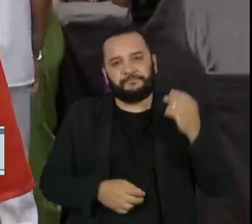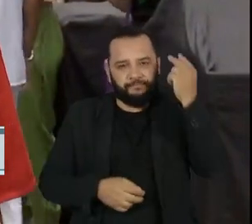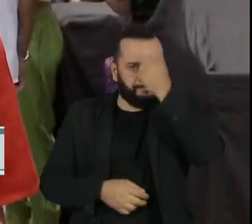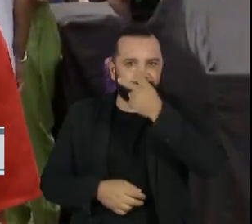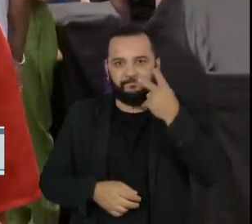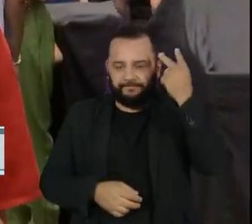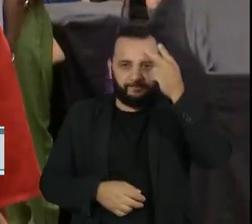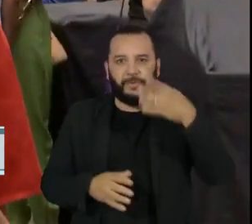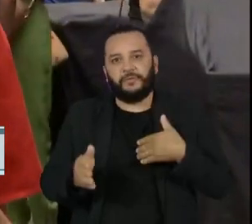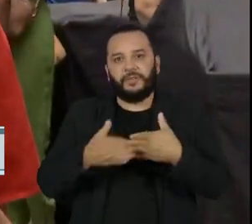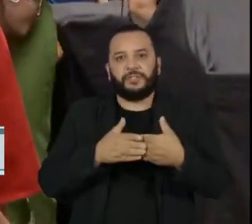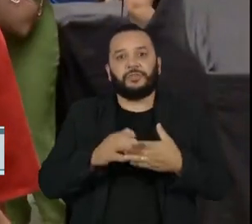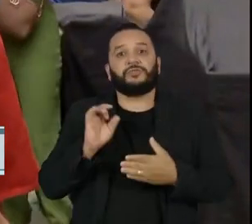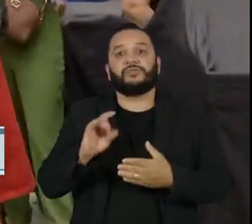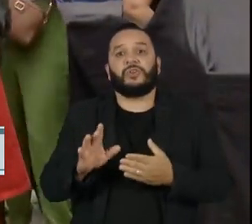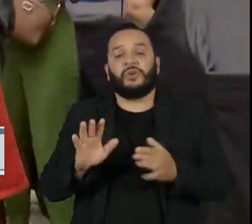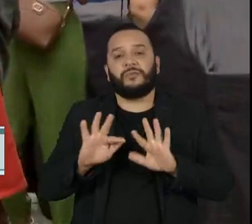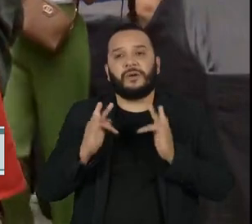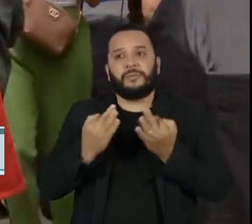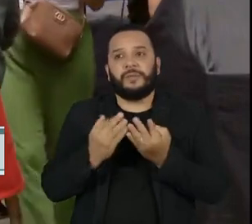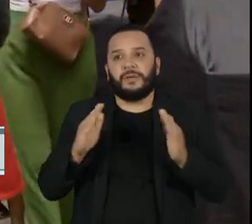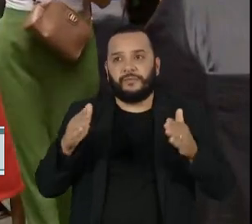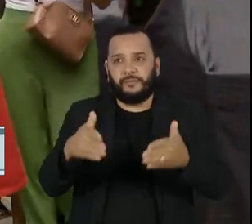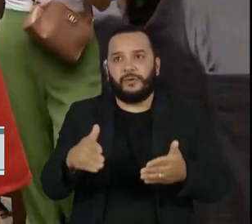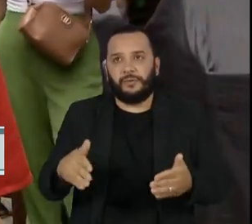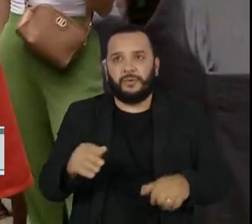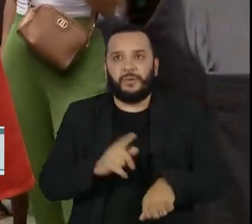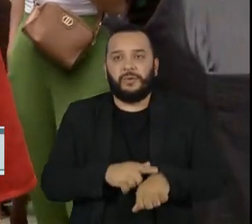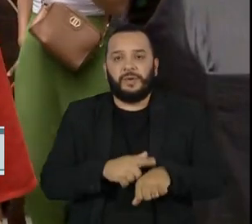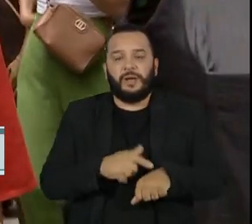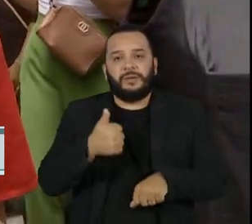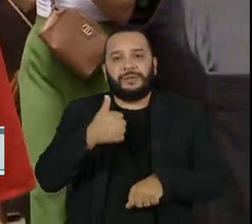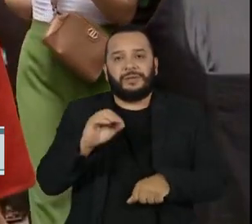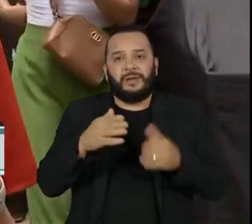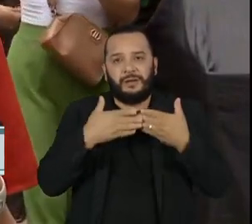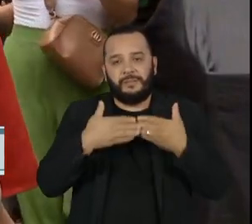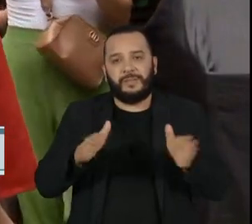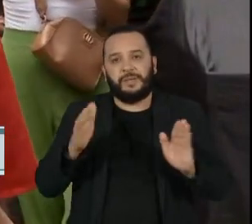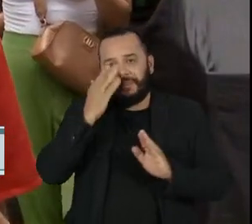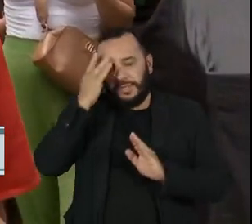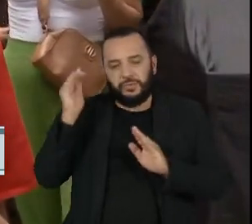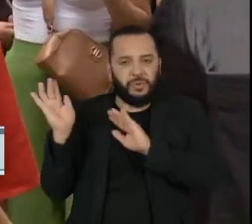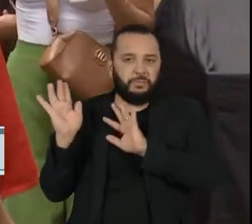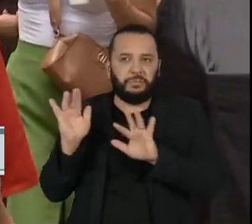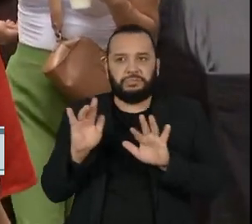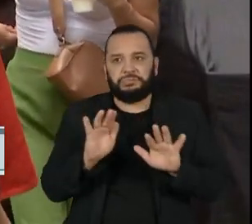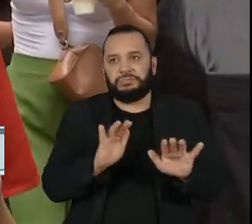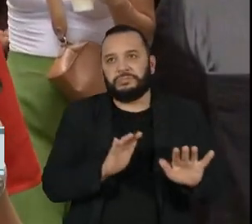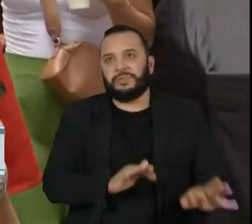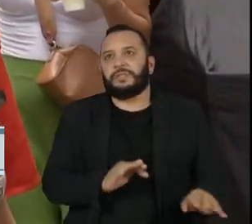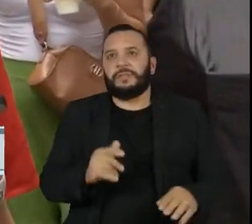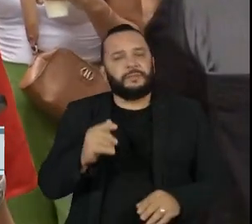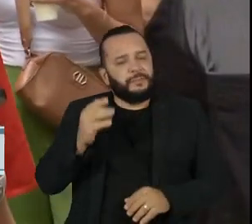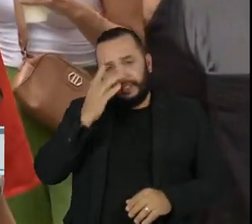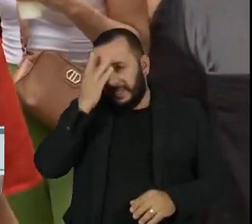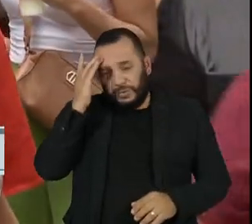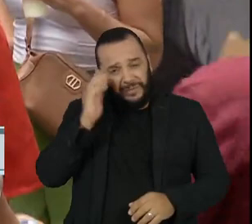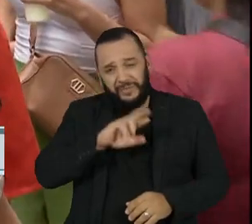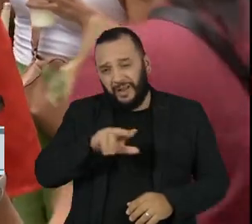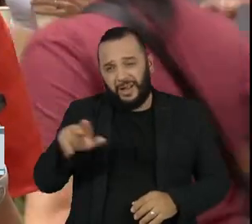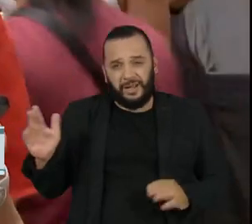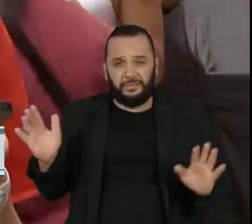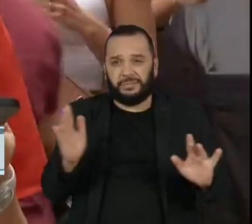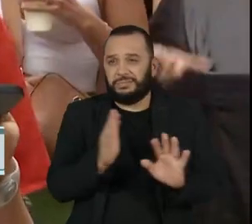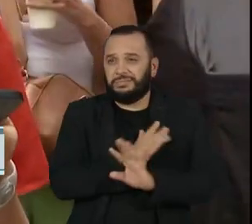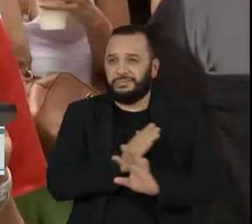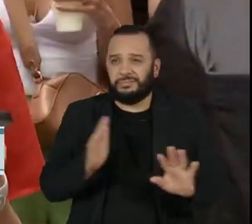ficou fechado apenas para a família. Às 10, ele foi aberto ao público e desde então, centenas de pessoas